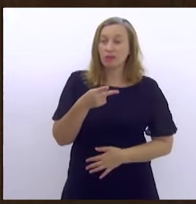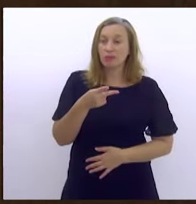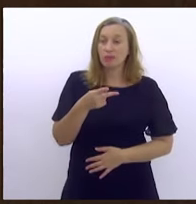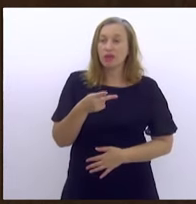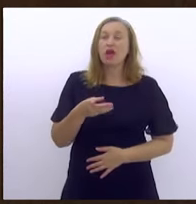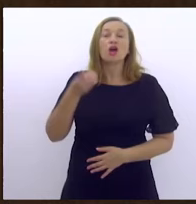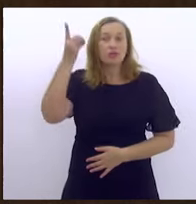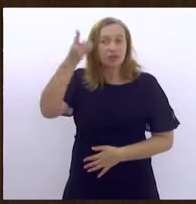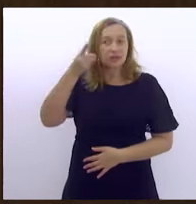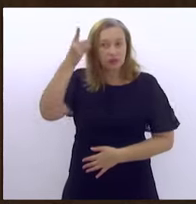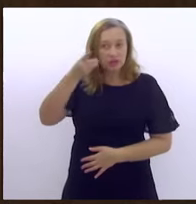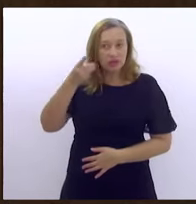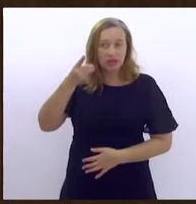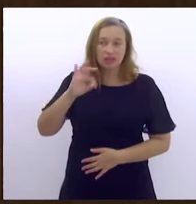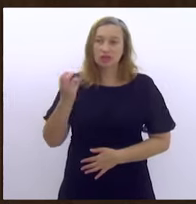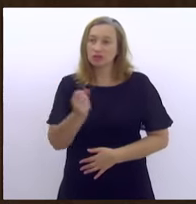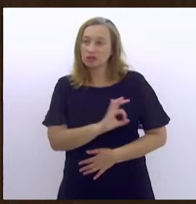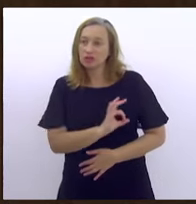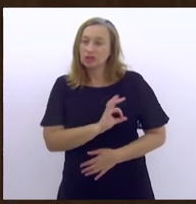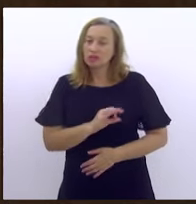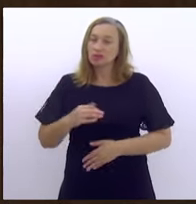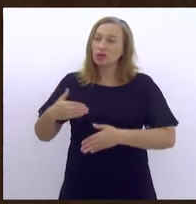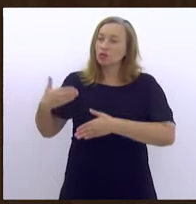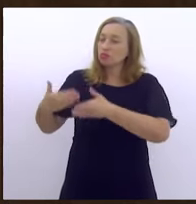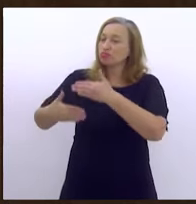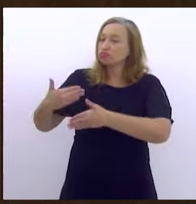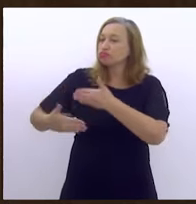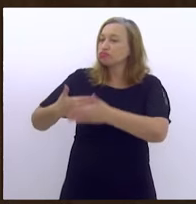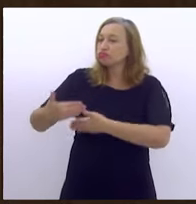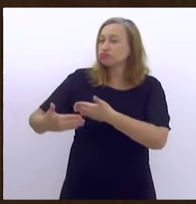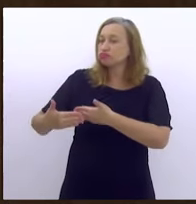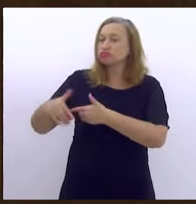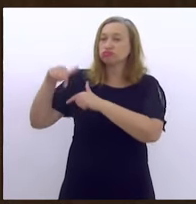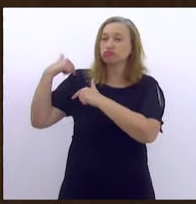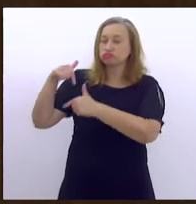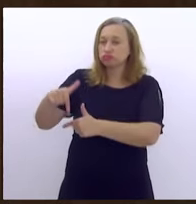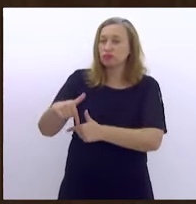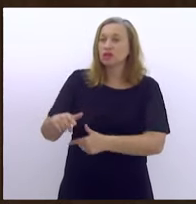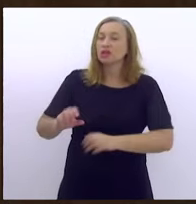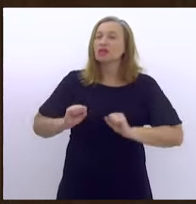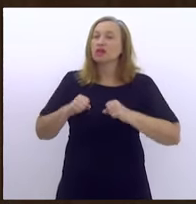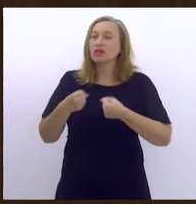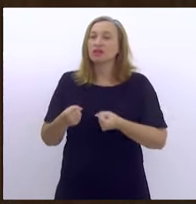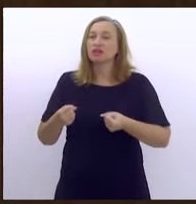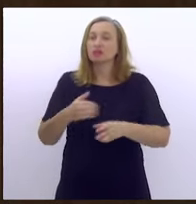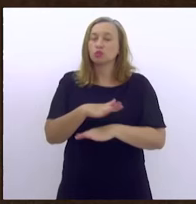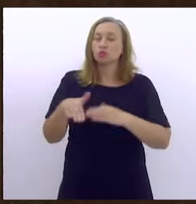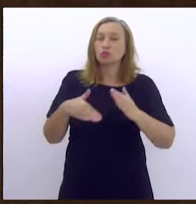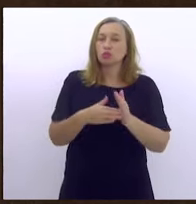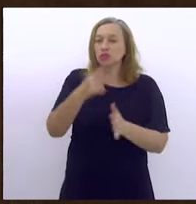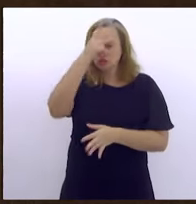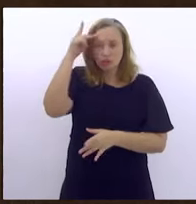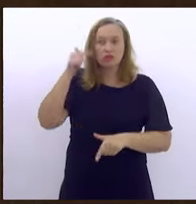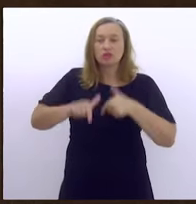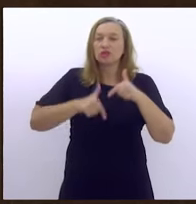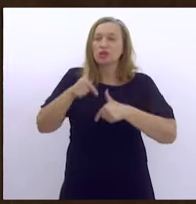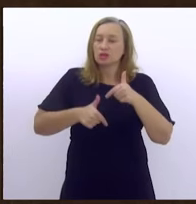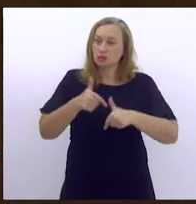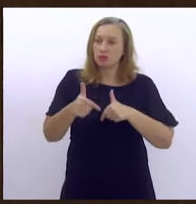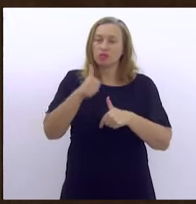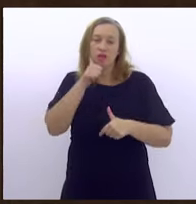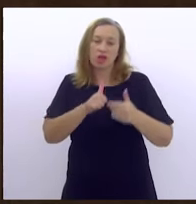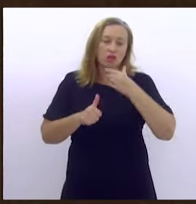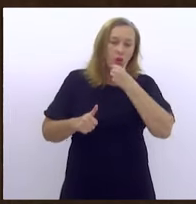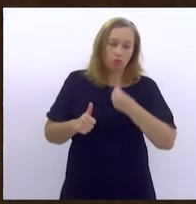como a deputada, que tem uma tradição no trabalhismo, nós defendemos trabalhadores e trabalhadoras. E aí, quando se defende